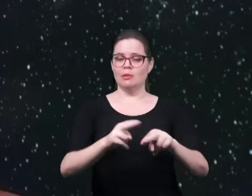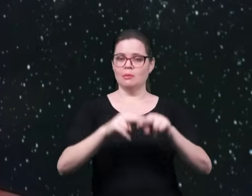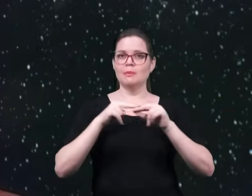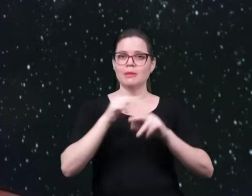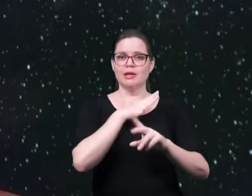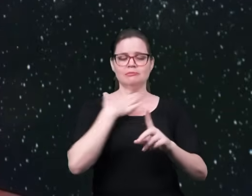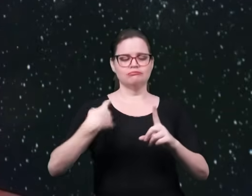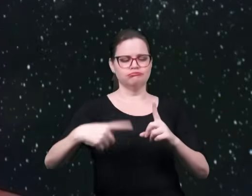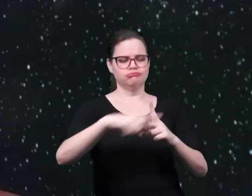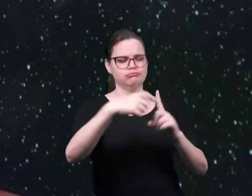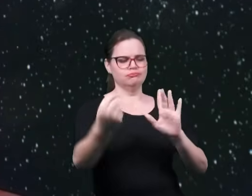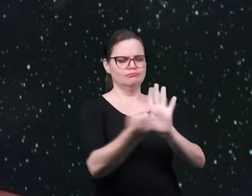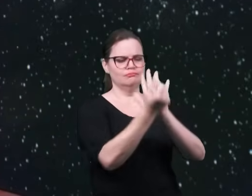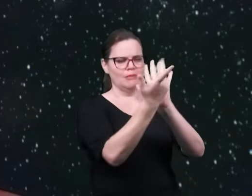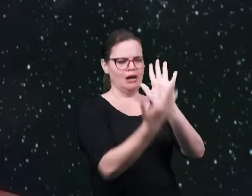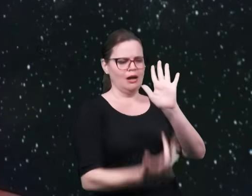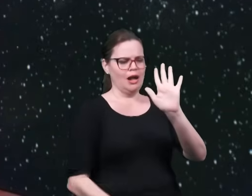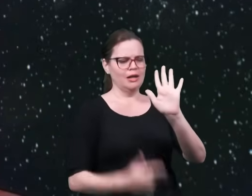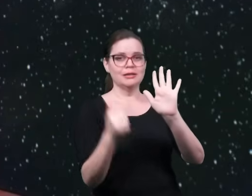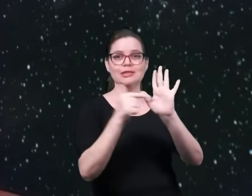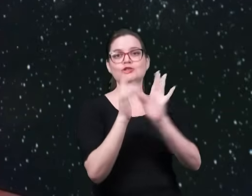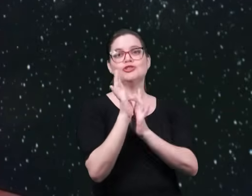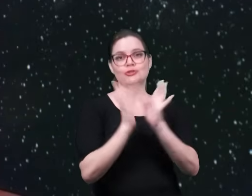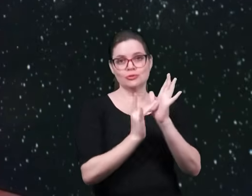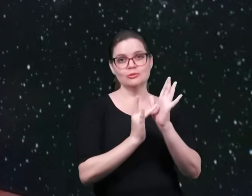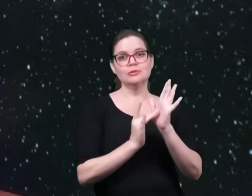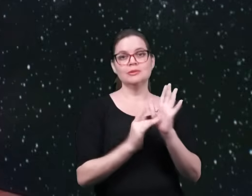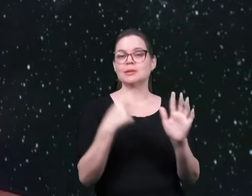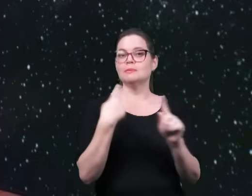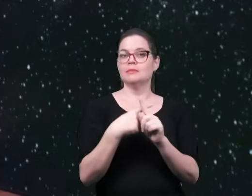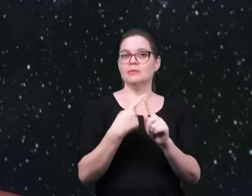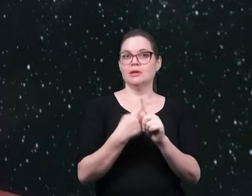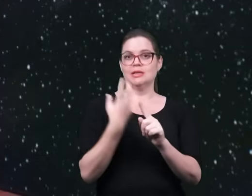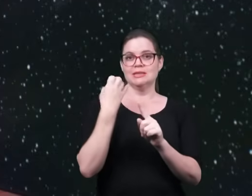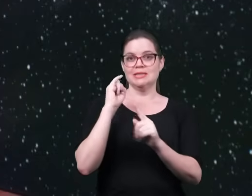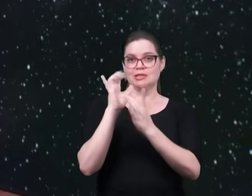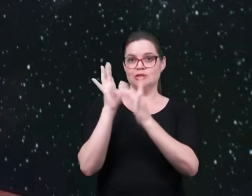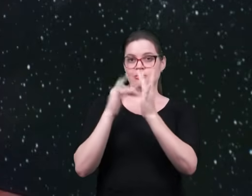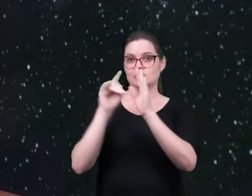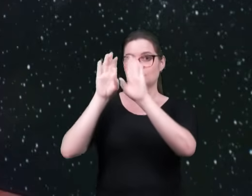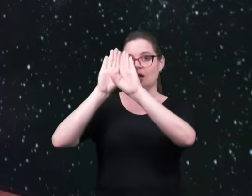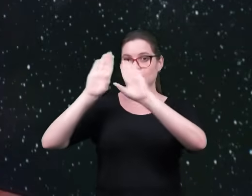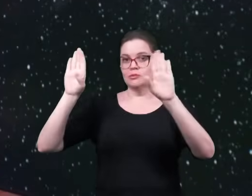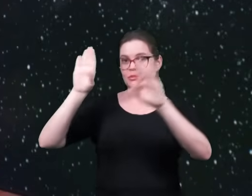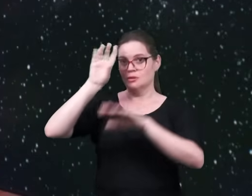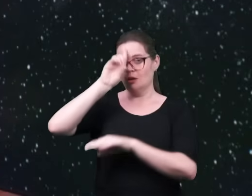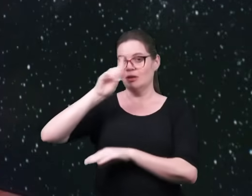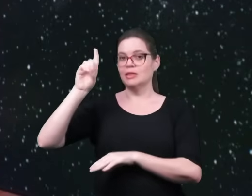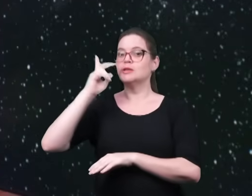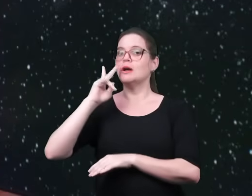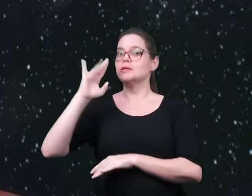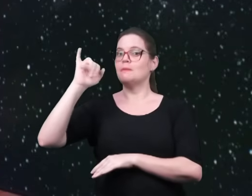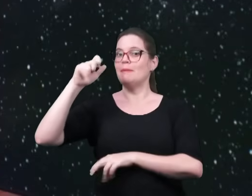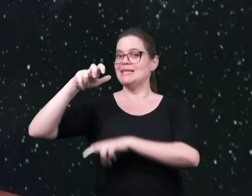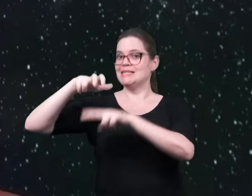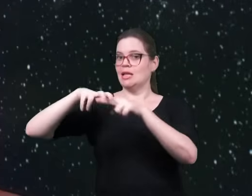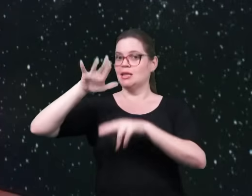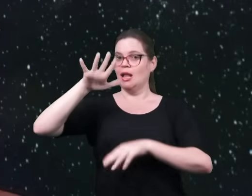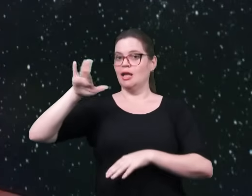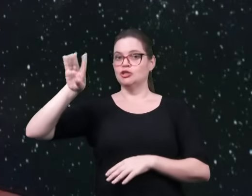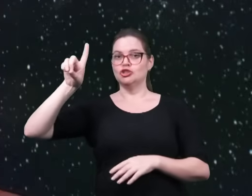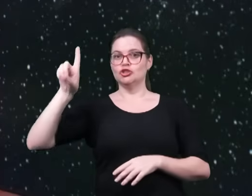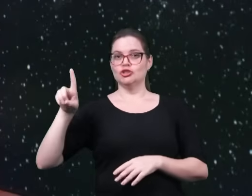Ou seja, o Senhor Jesus, estando à destra de Deus Pai, estando na sua glória, já havia